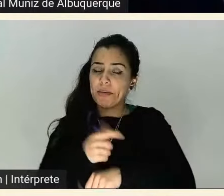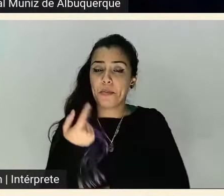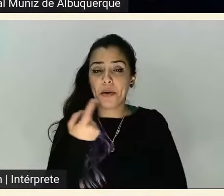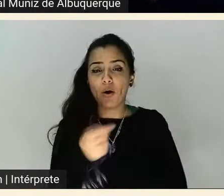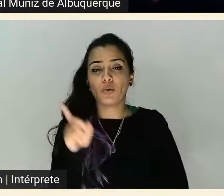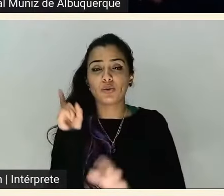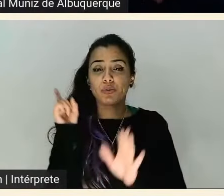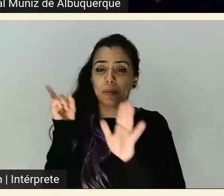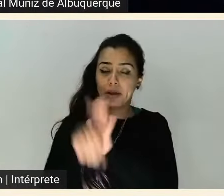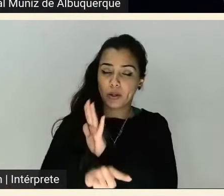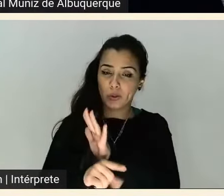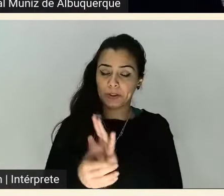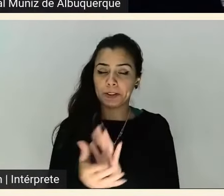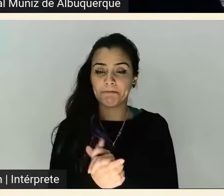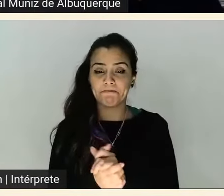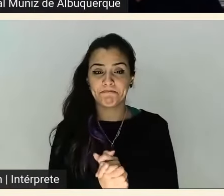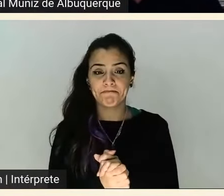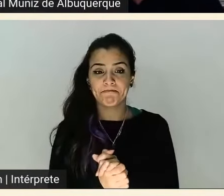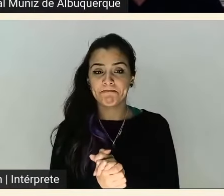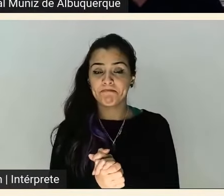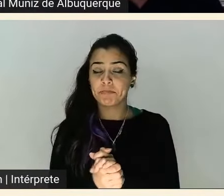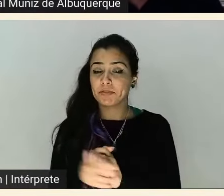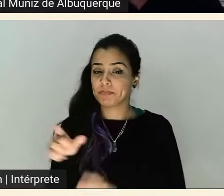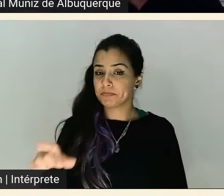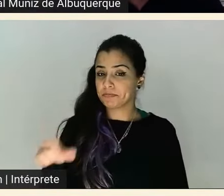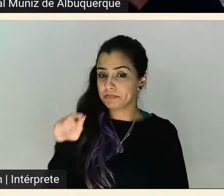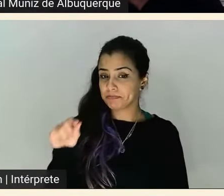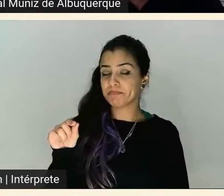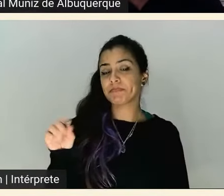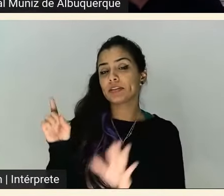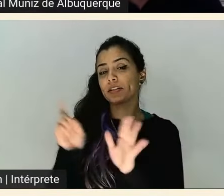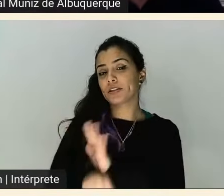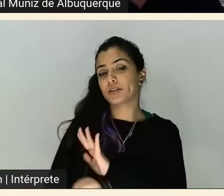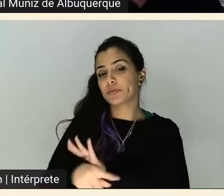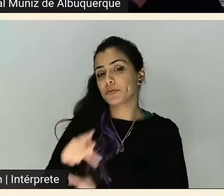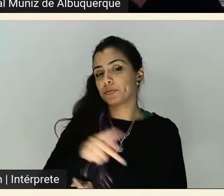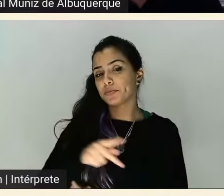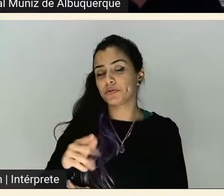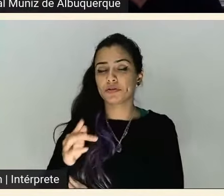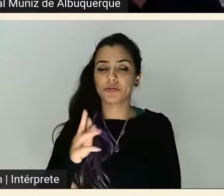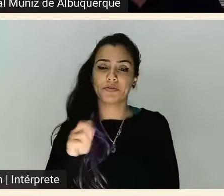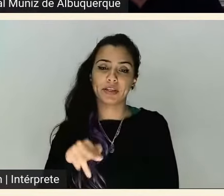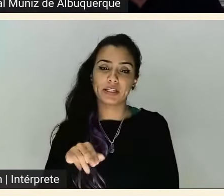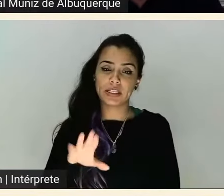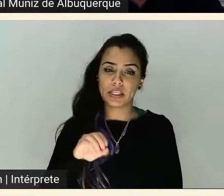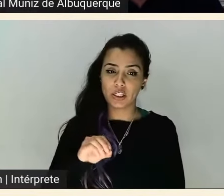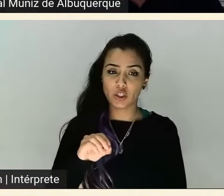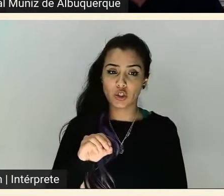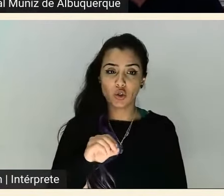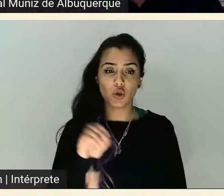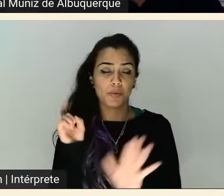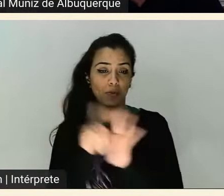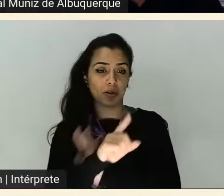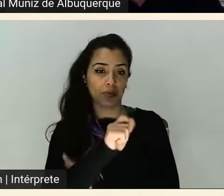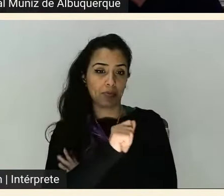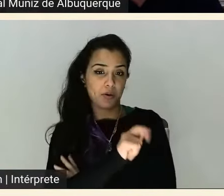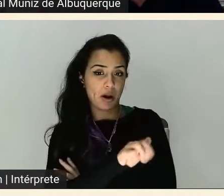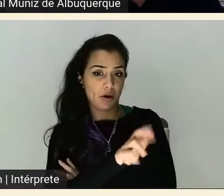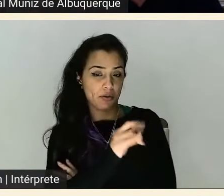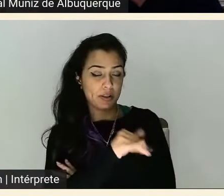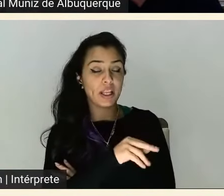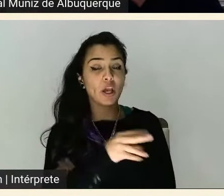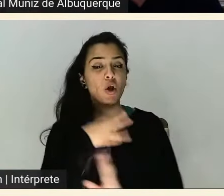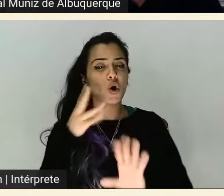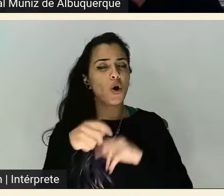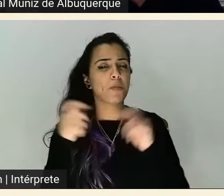Eu vou compartilhar, então, a pergunta do professor Francisco Alambert para o Aldrin, que diz assim, como podemos relacionar o modernismo do